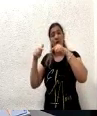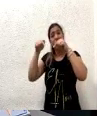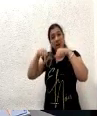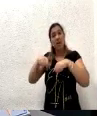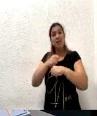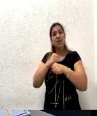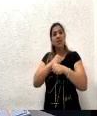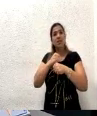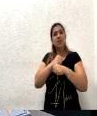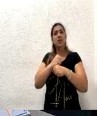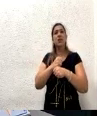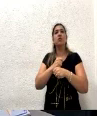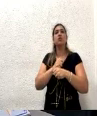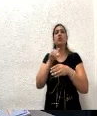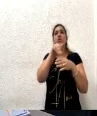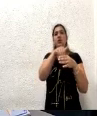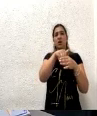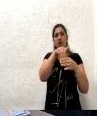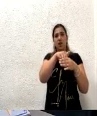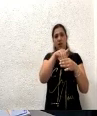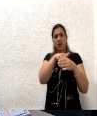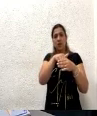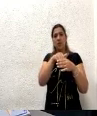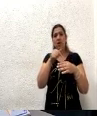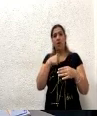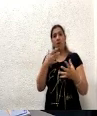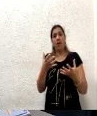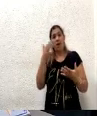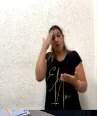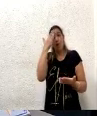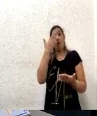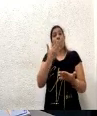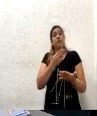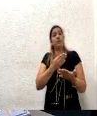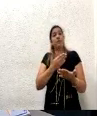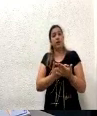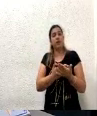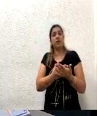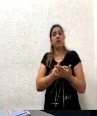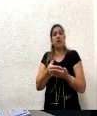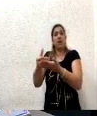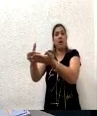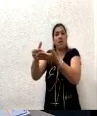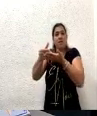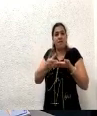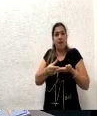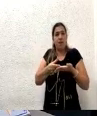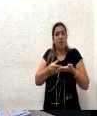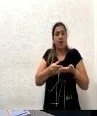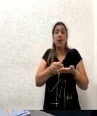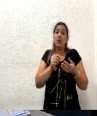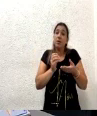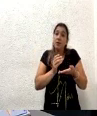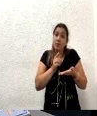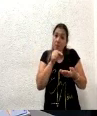Então, para que eu tenha mais confiança nessa verba que veio, né, destinada,